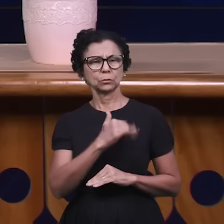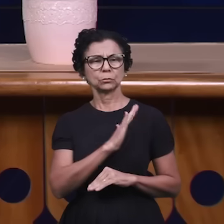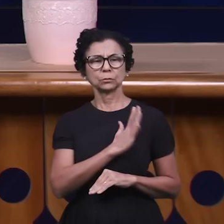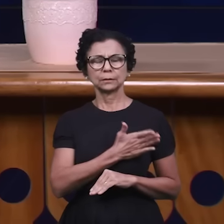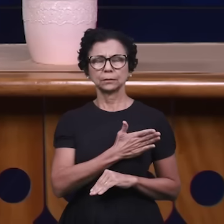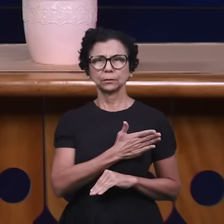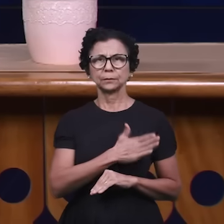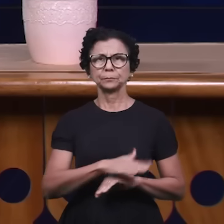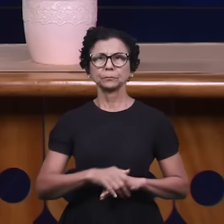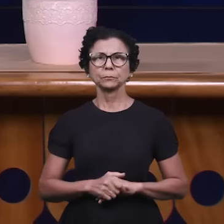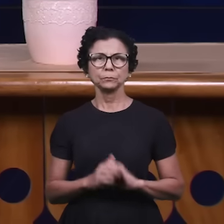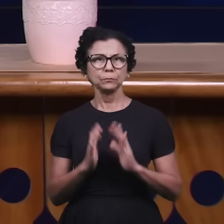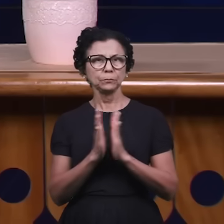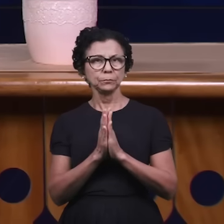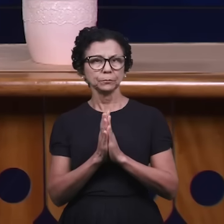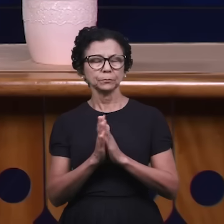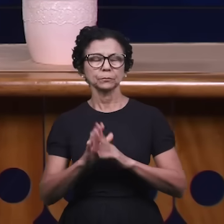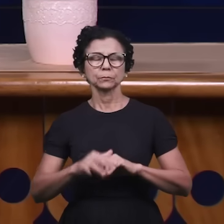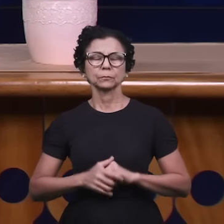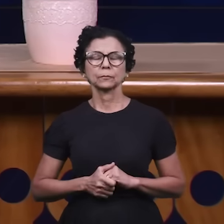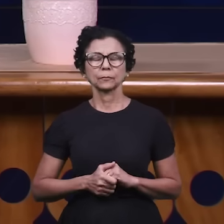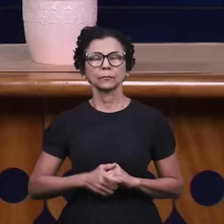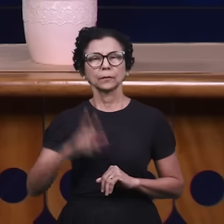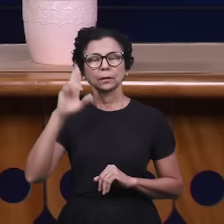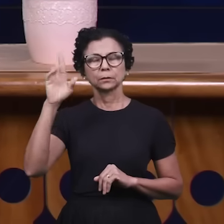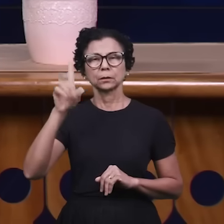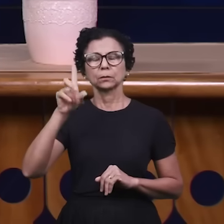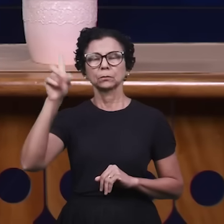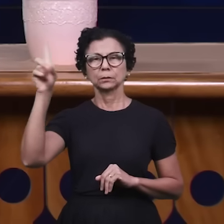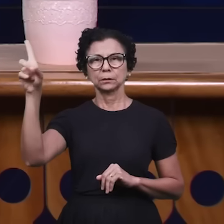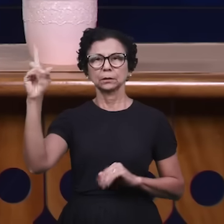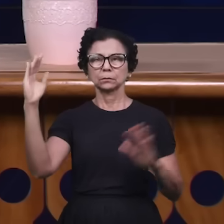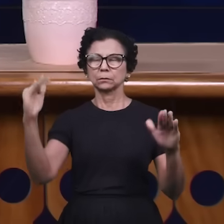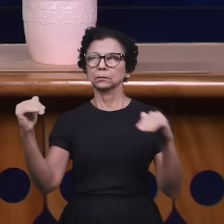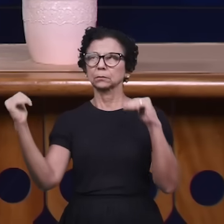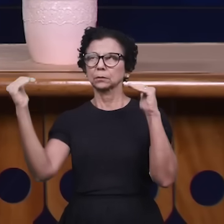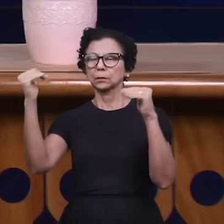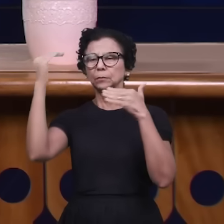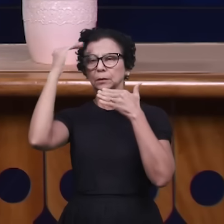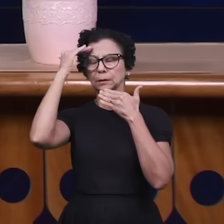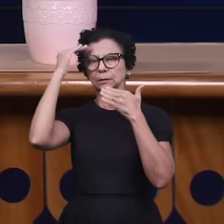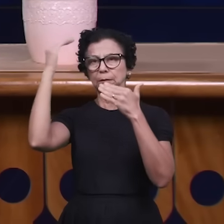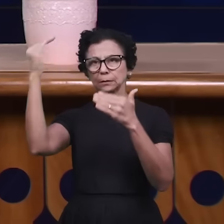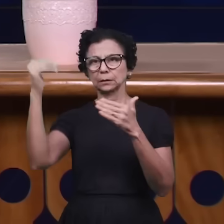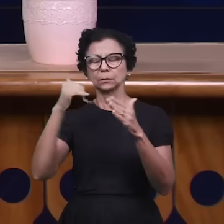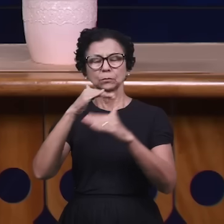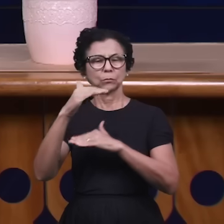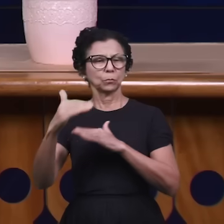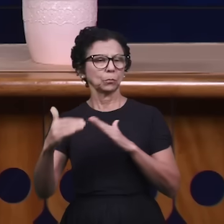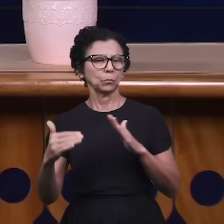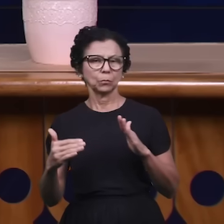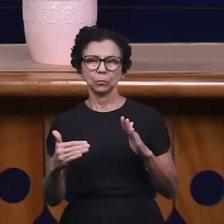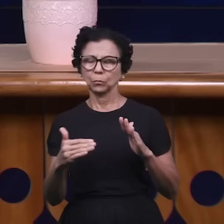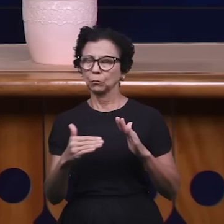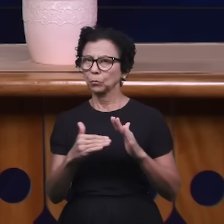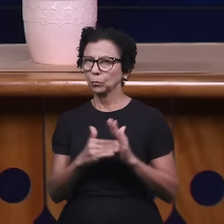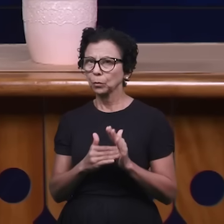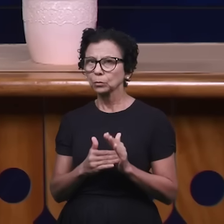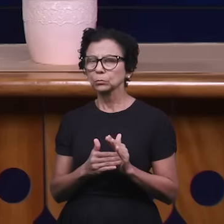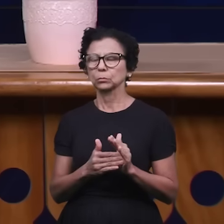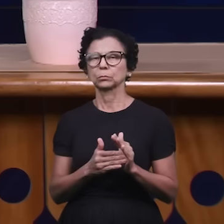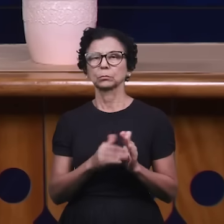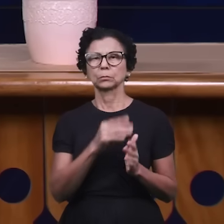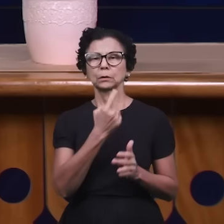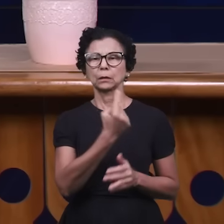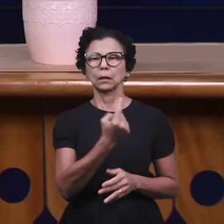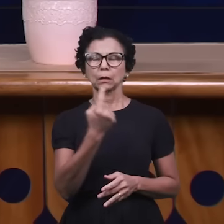já operou nos nossos corações. Vamos orar. Nosso Deus, nós te louvamos, te bendizemos por tudo